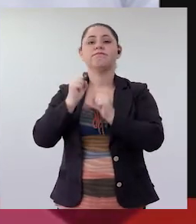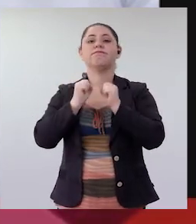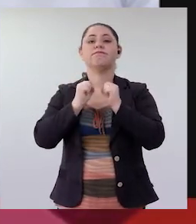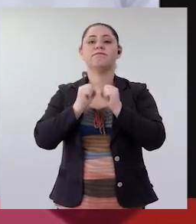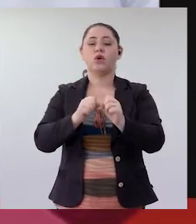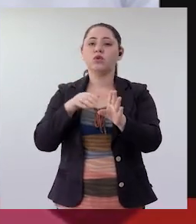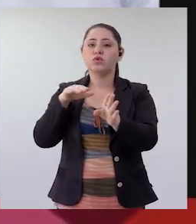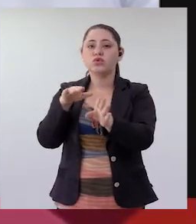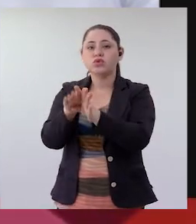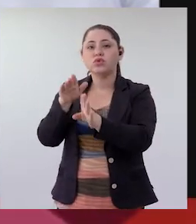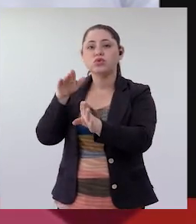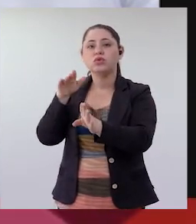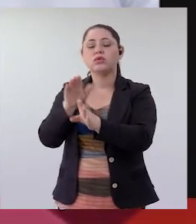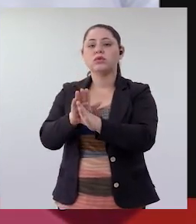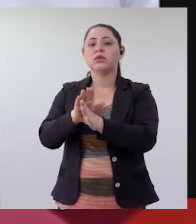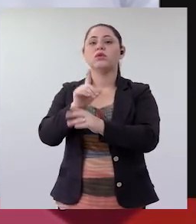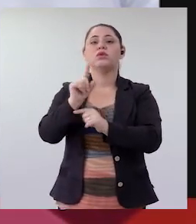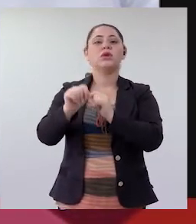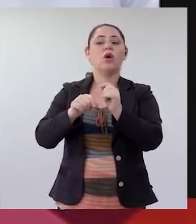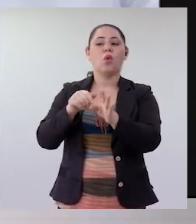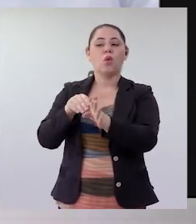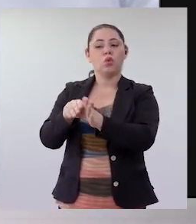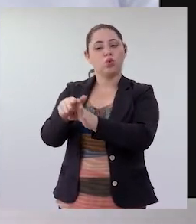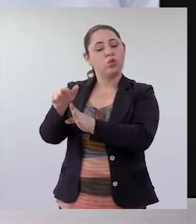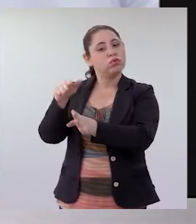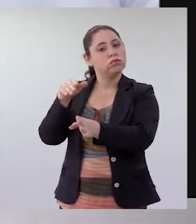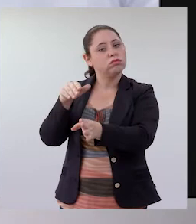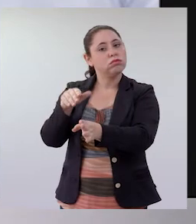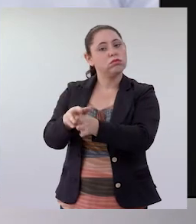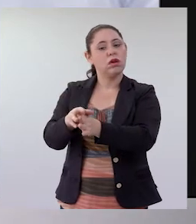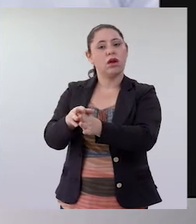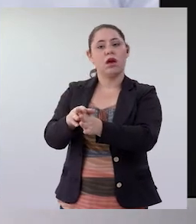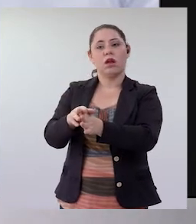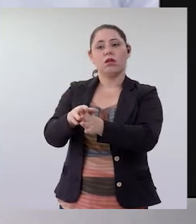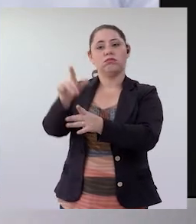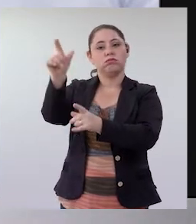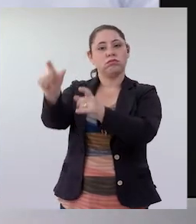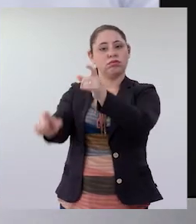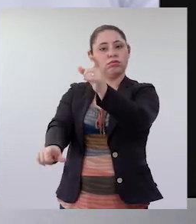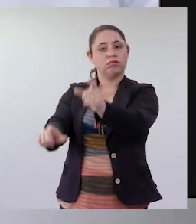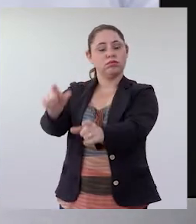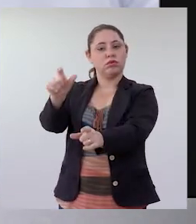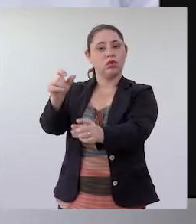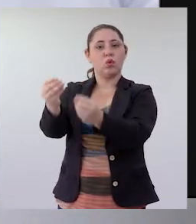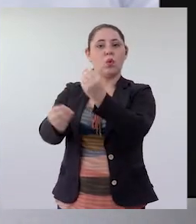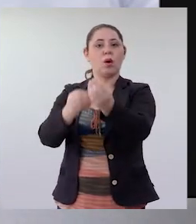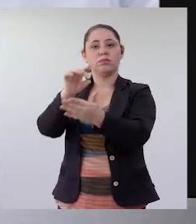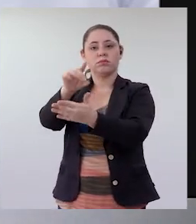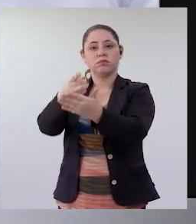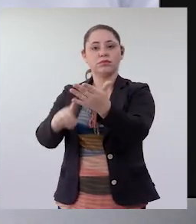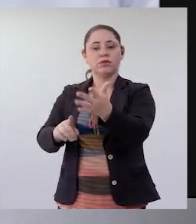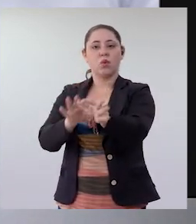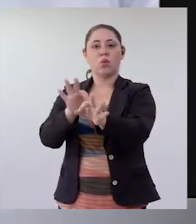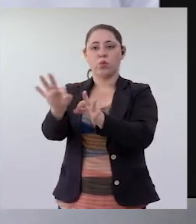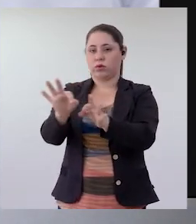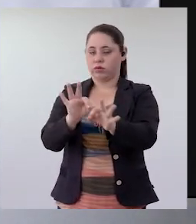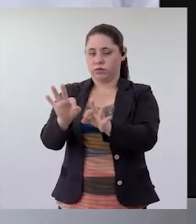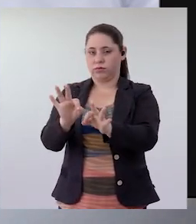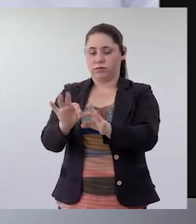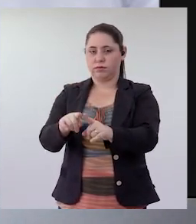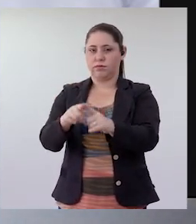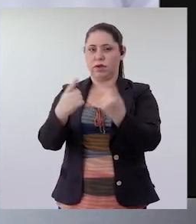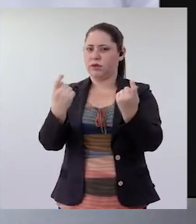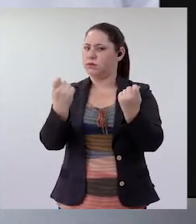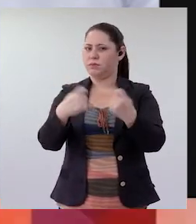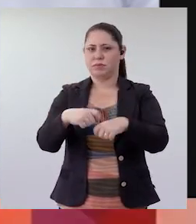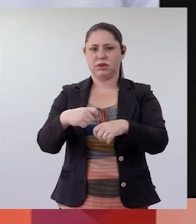pode, inclusive, orientar, e é recomendável que ele oriente, né, os seus clientes na elaboração desses documentos.